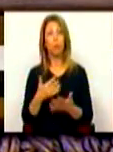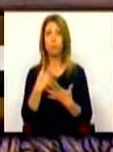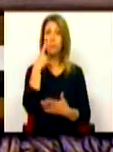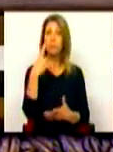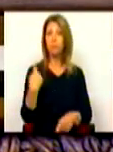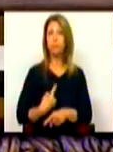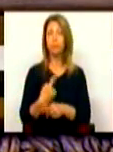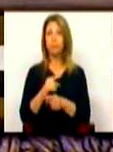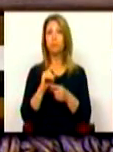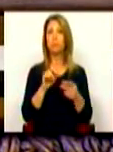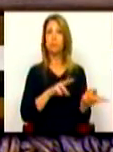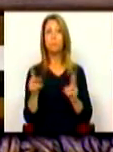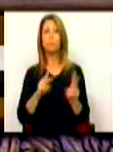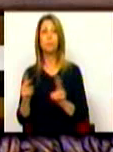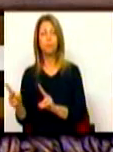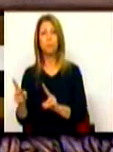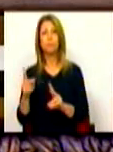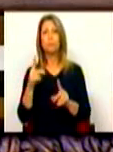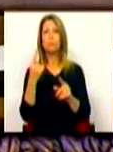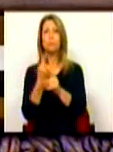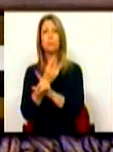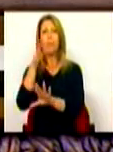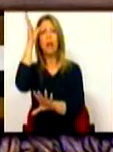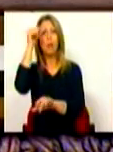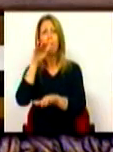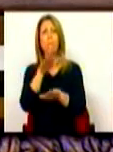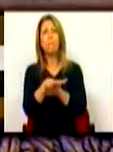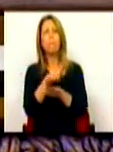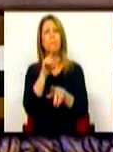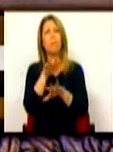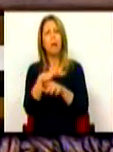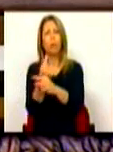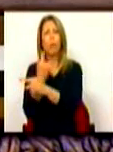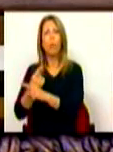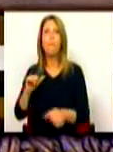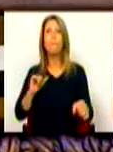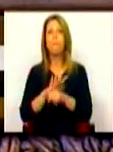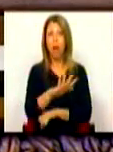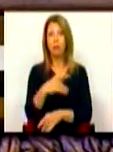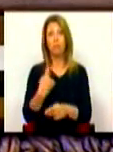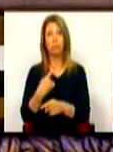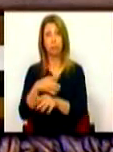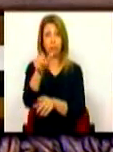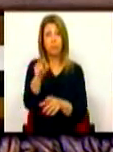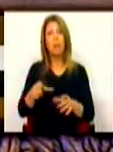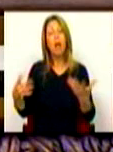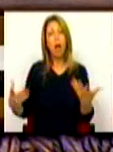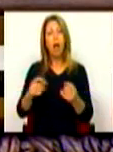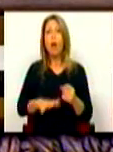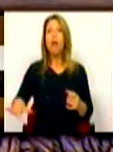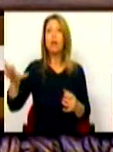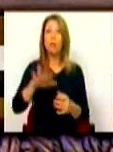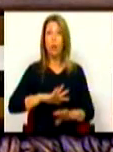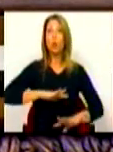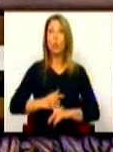mesmo alterações nas espécies marinhas e até na própria vinha. Não existe outra dimensão, mas existe outra